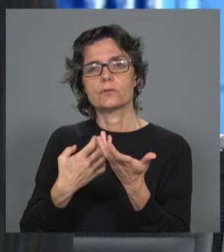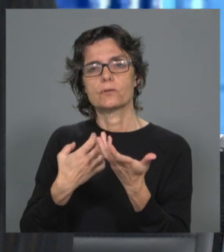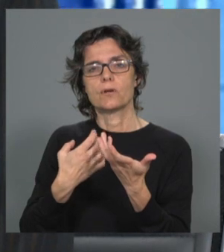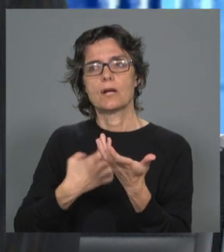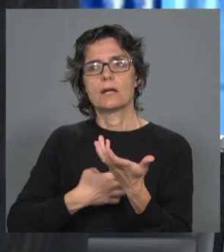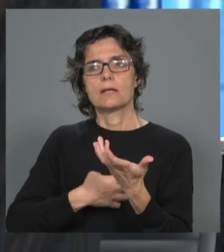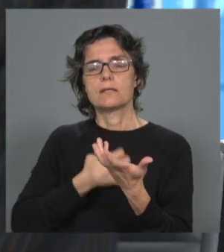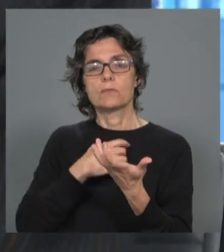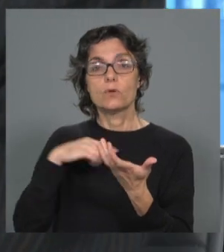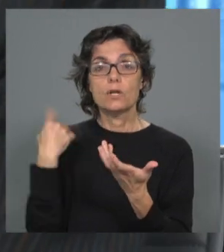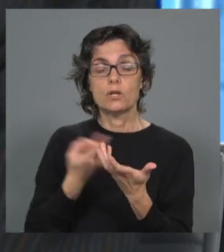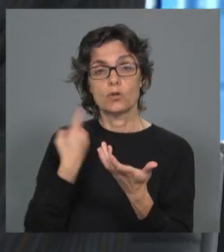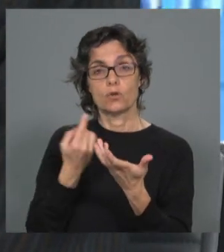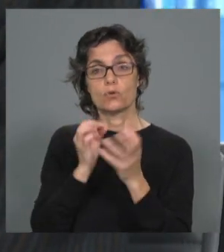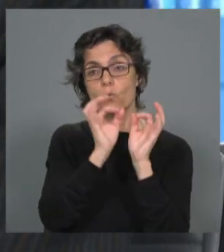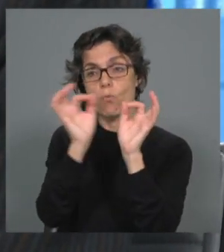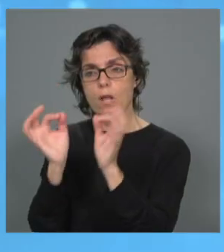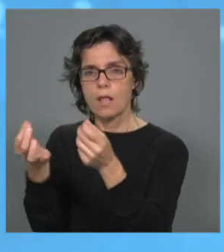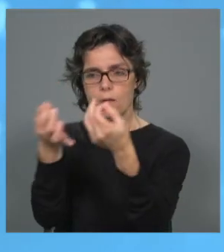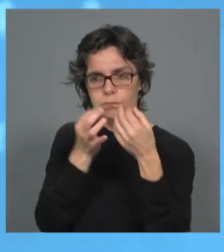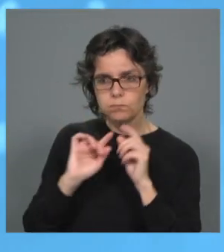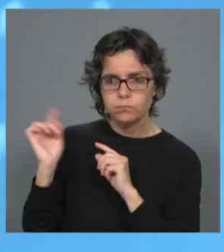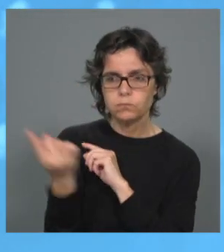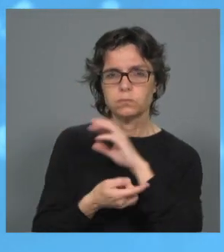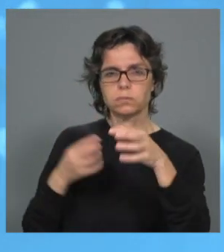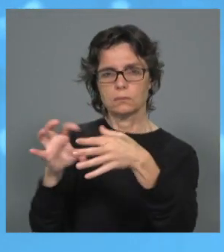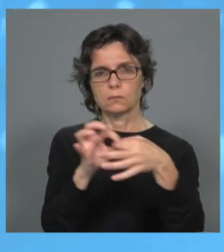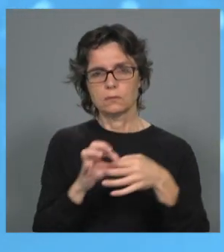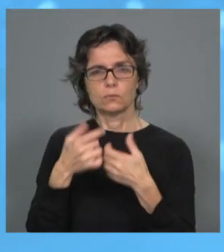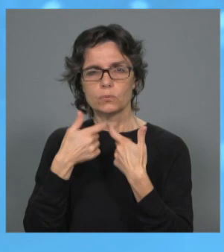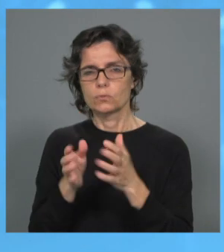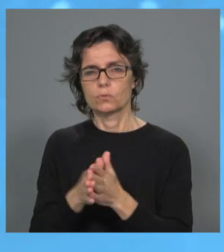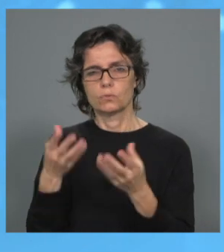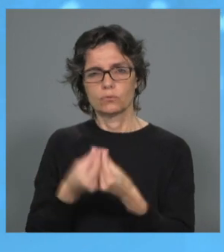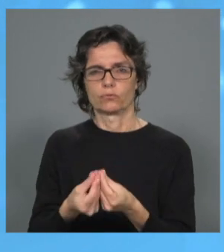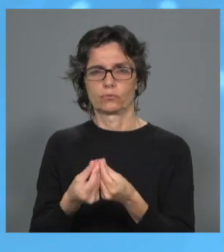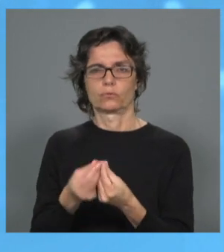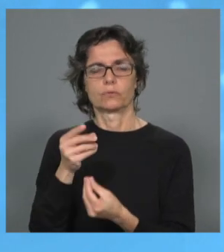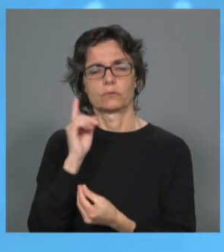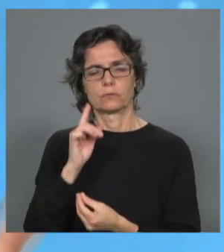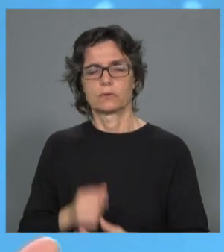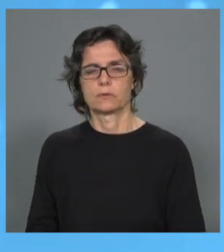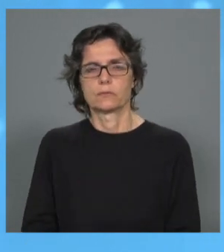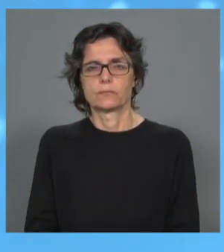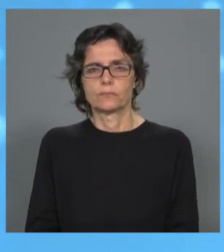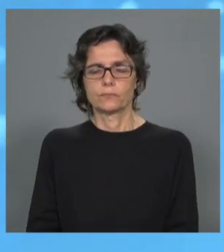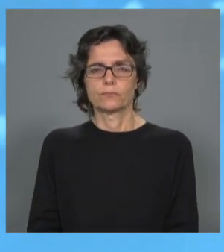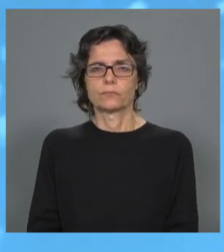muito pouco. Bem, Inês, voltava até à experiência que apresentou há pouco sobre a importância daquele que